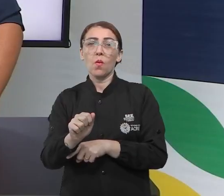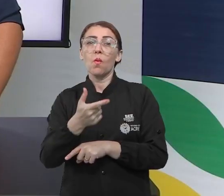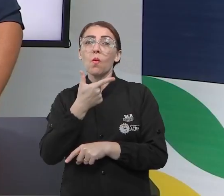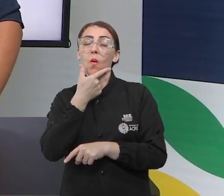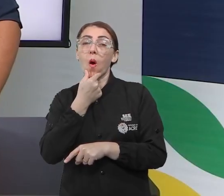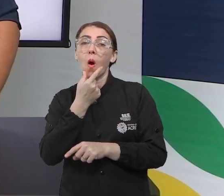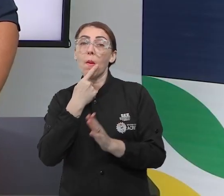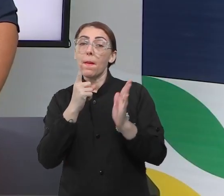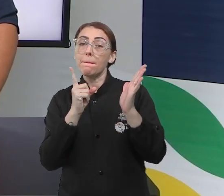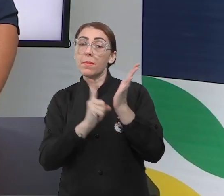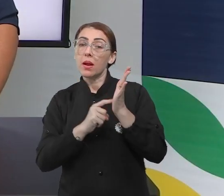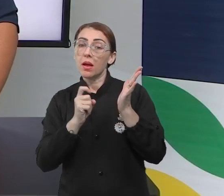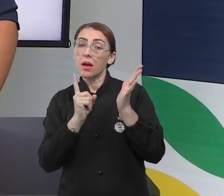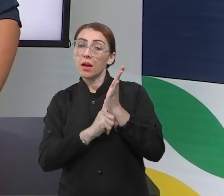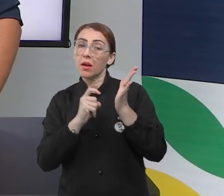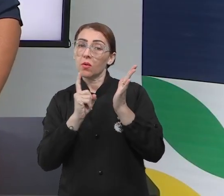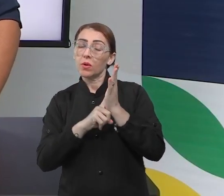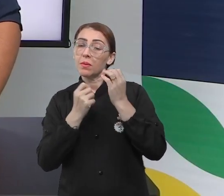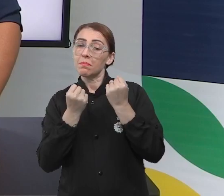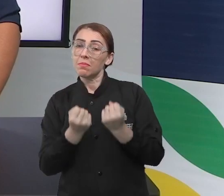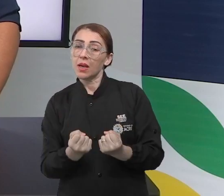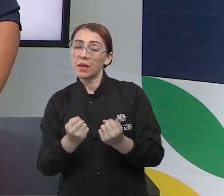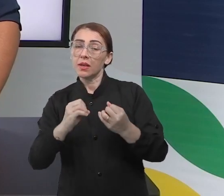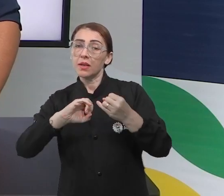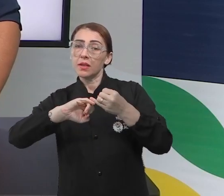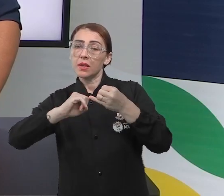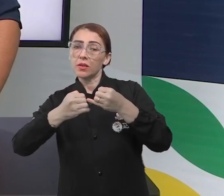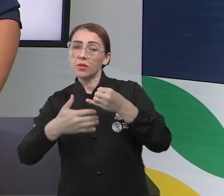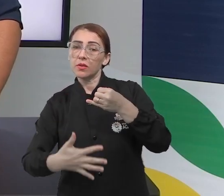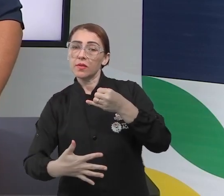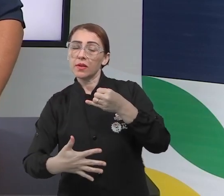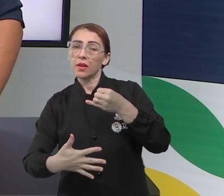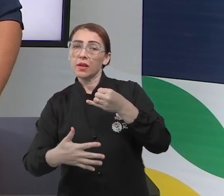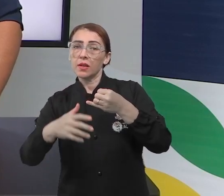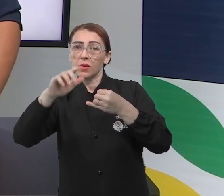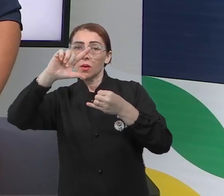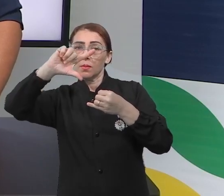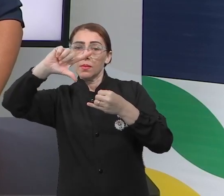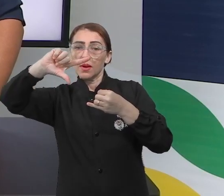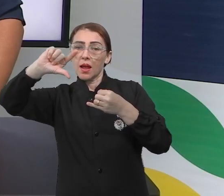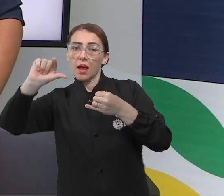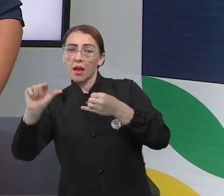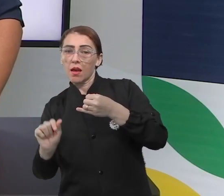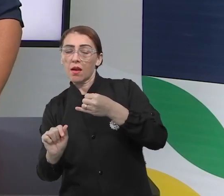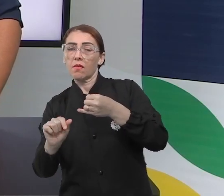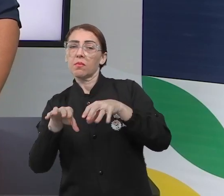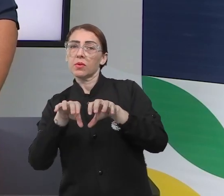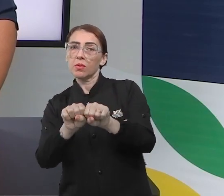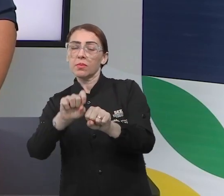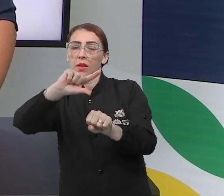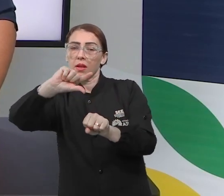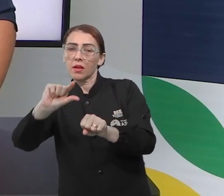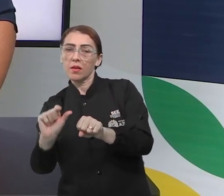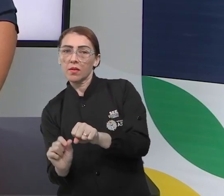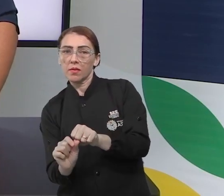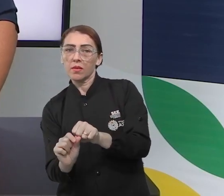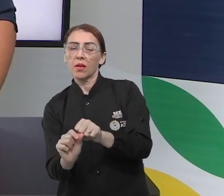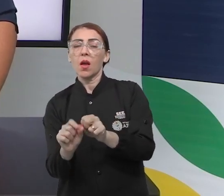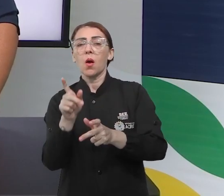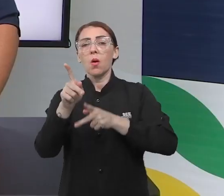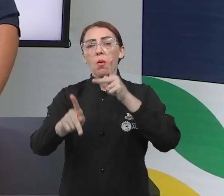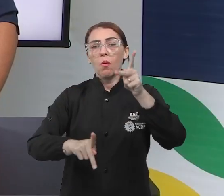branco. Então, a justificativa europeia sobre a África, para dominar a África, é que eles são um